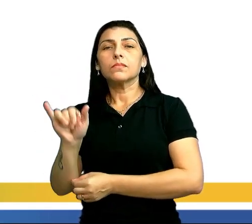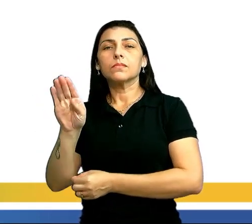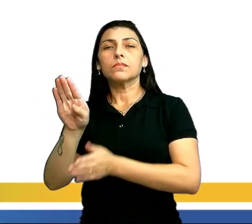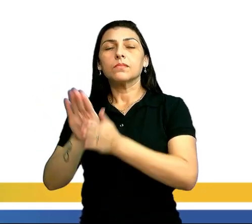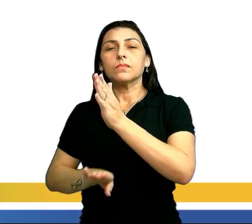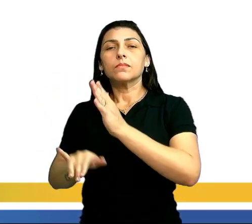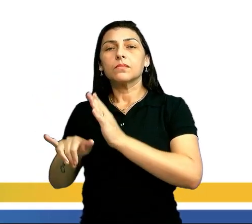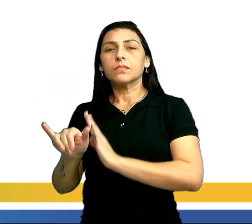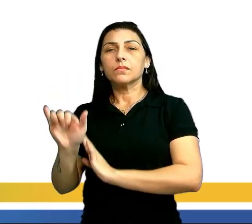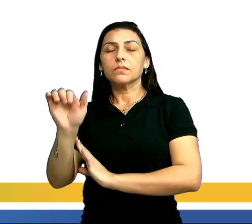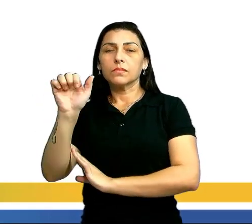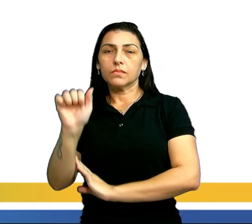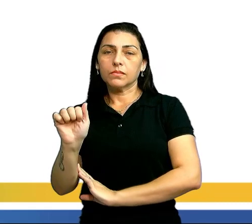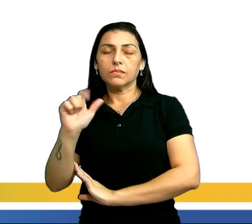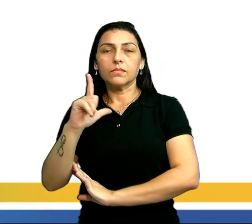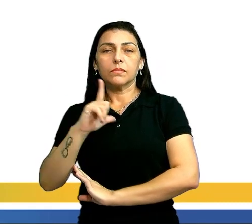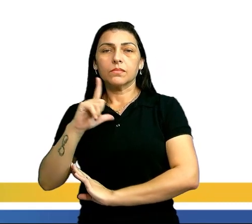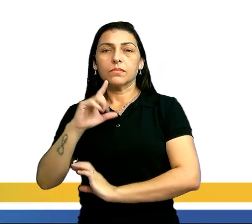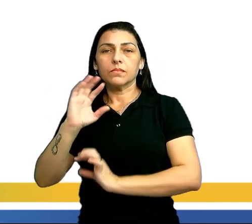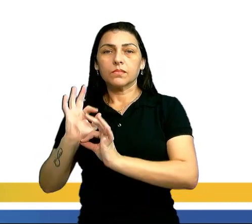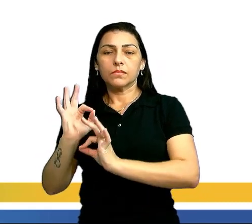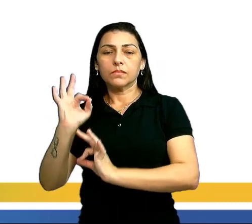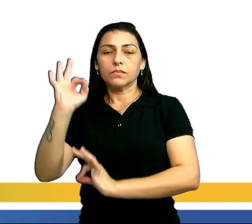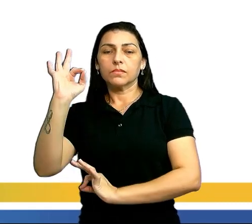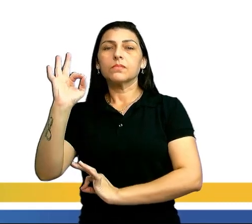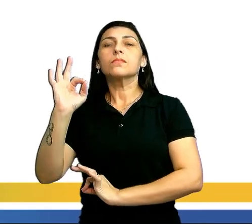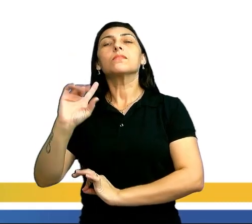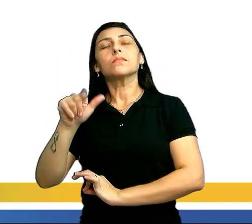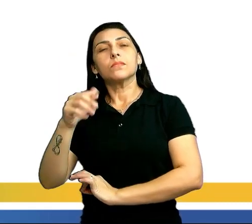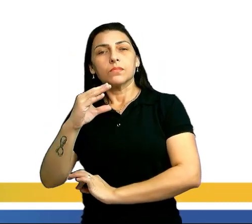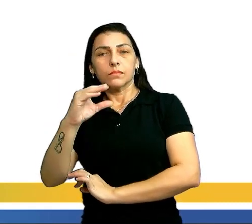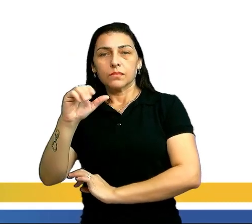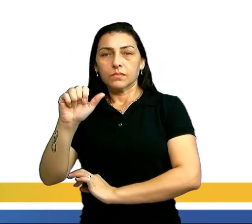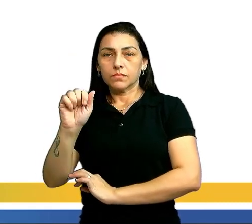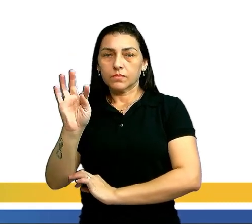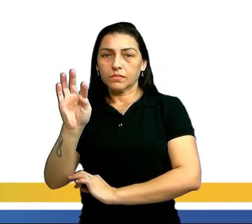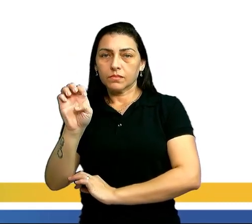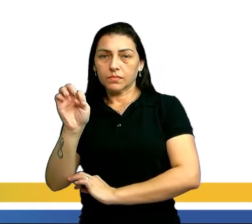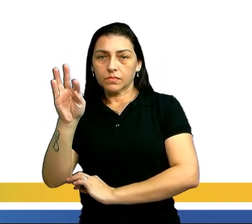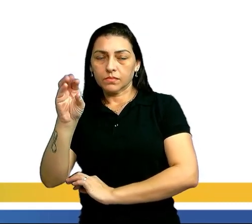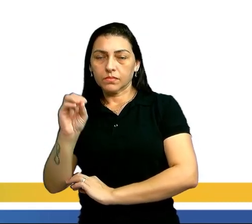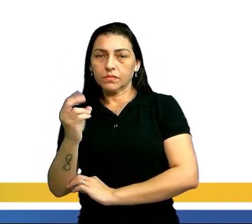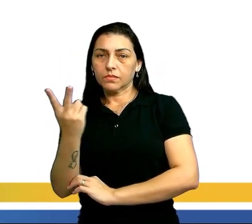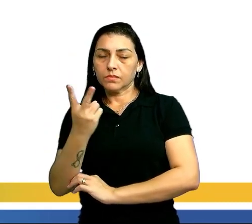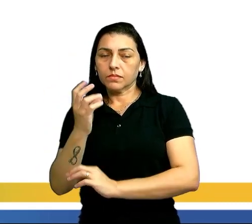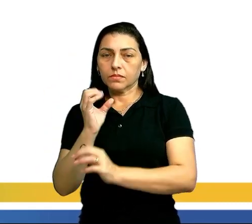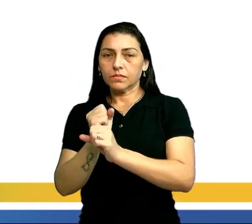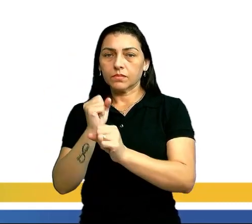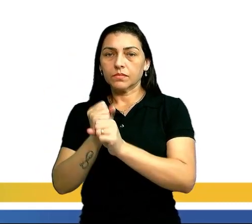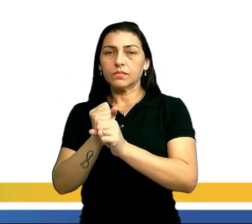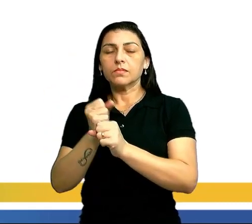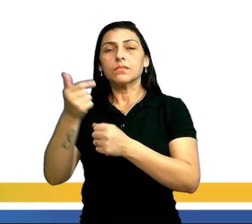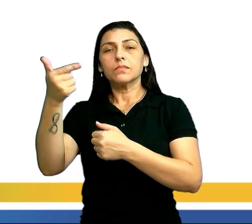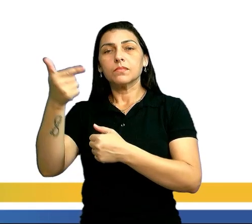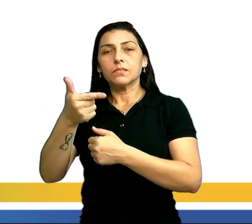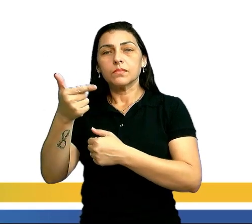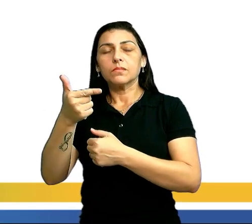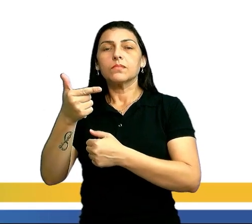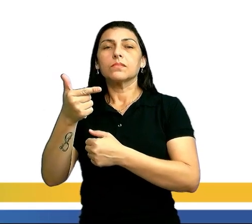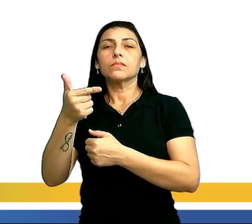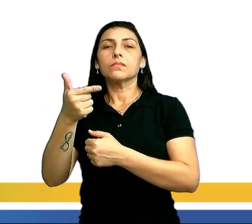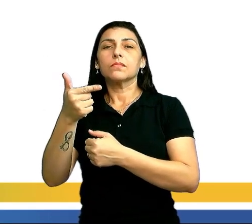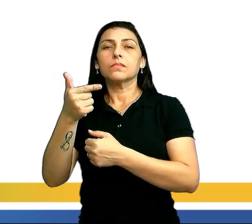menos ya. Você vai ter a medida desse outro cateto. E os dois somados ao quadrado vai